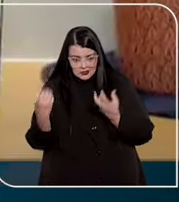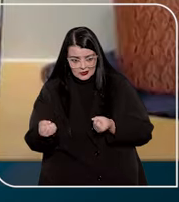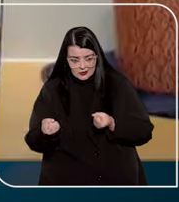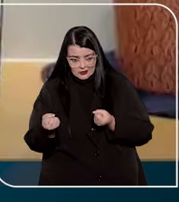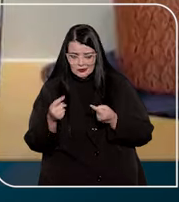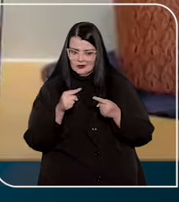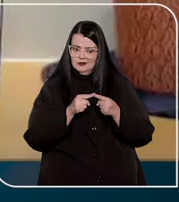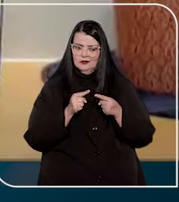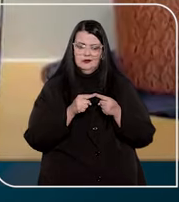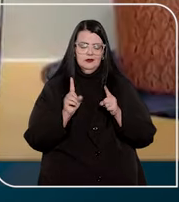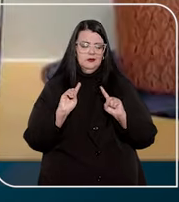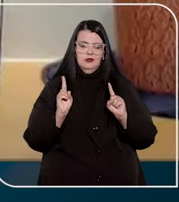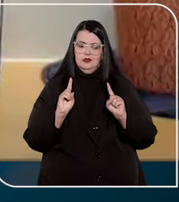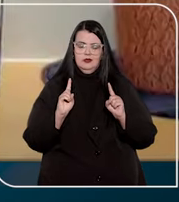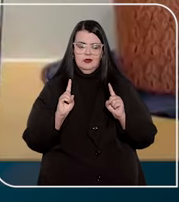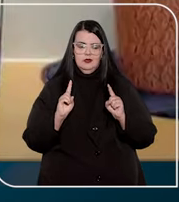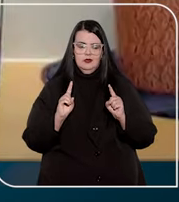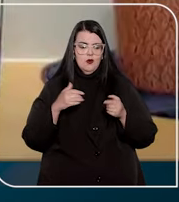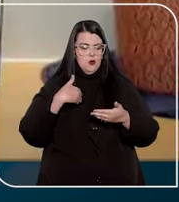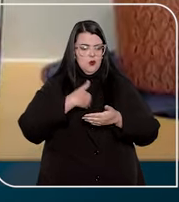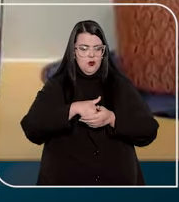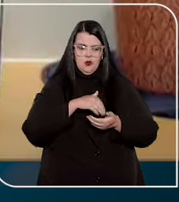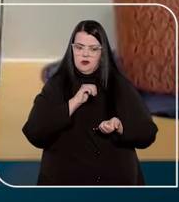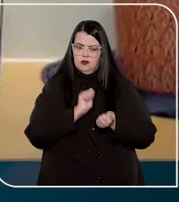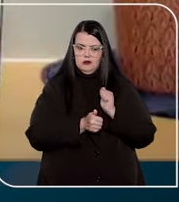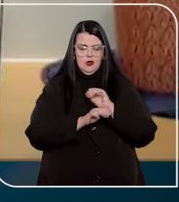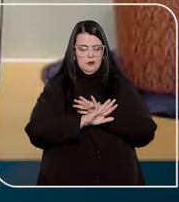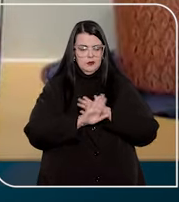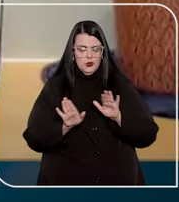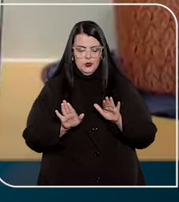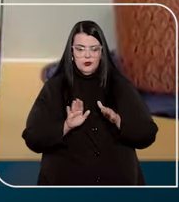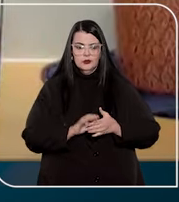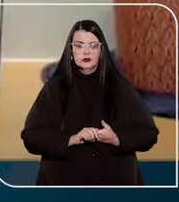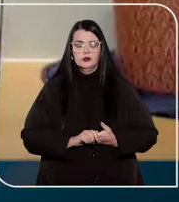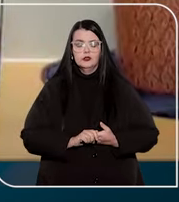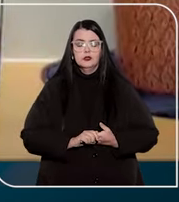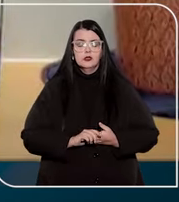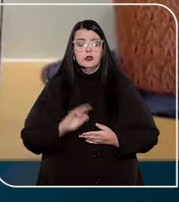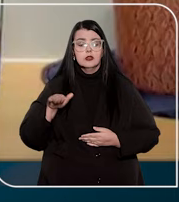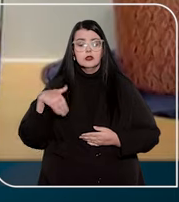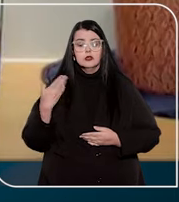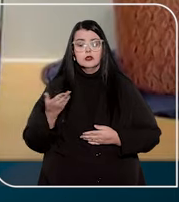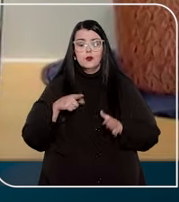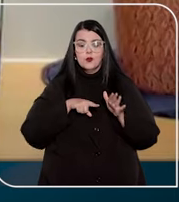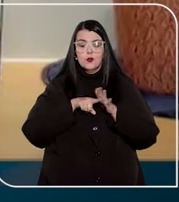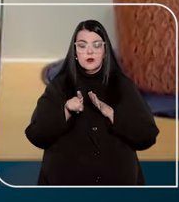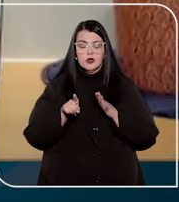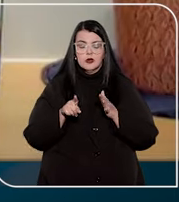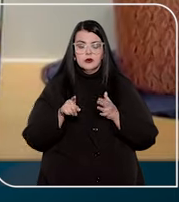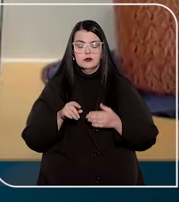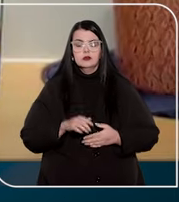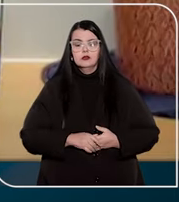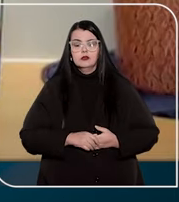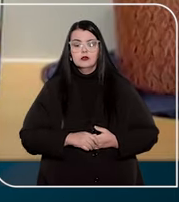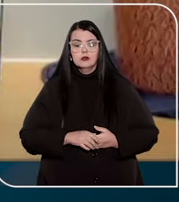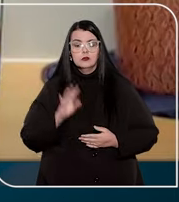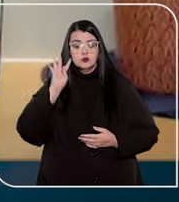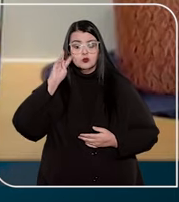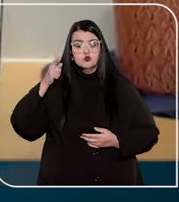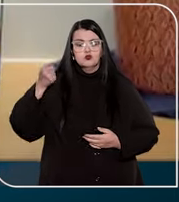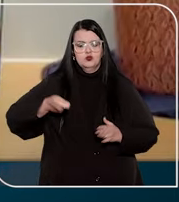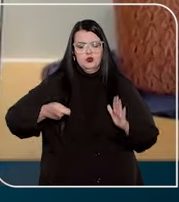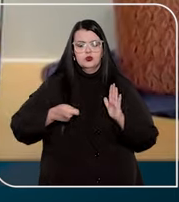acabou. O jogo atual é atual. Então, para questionar os recursos, os acordos proferidos